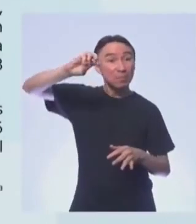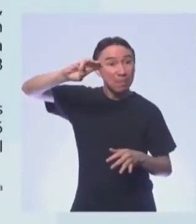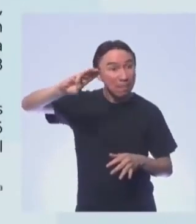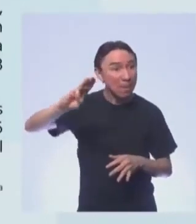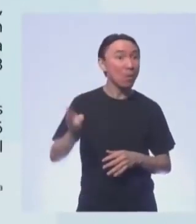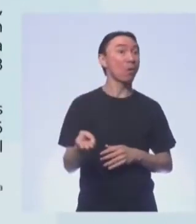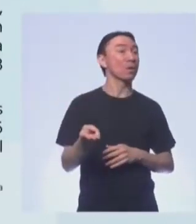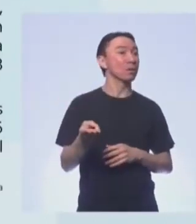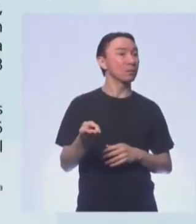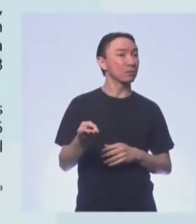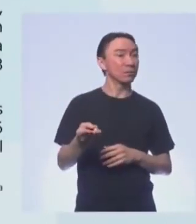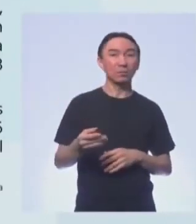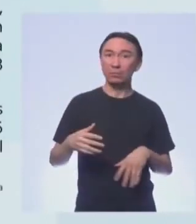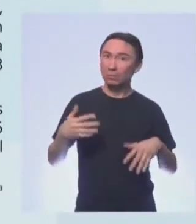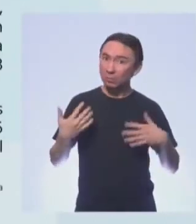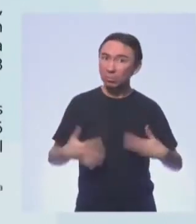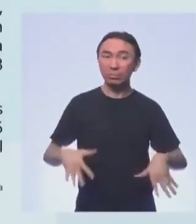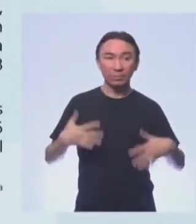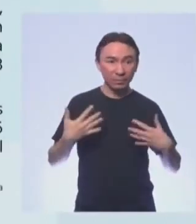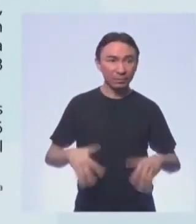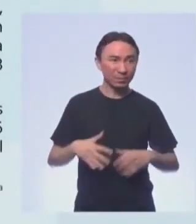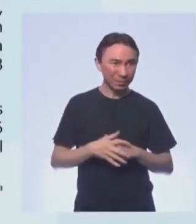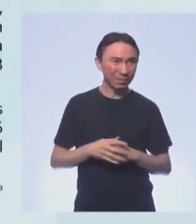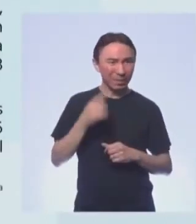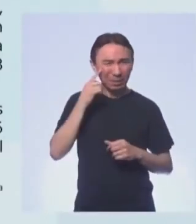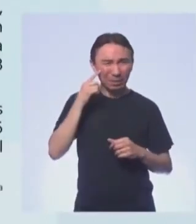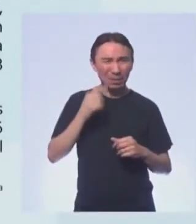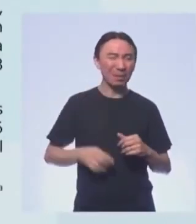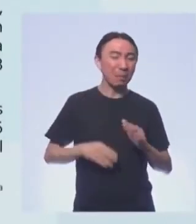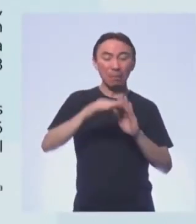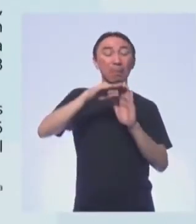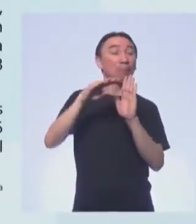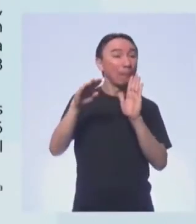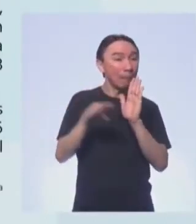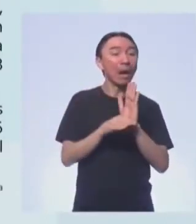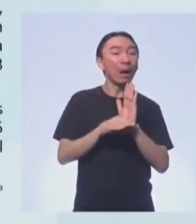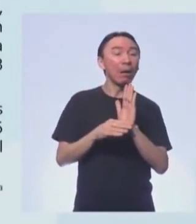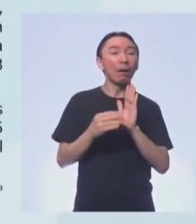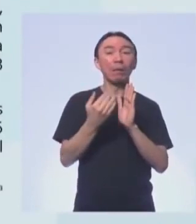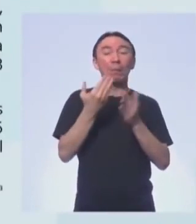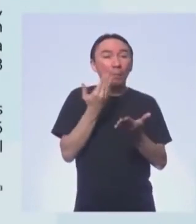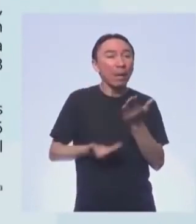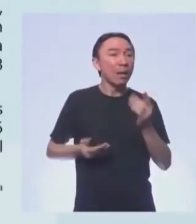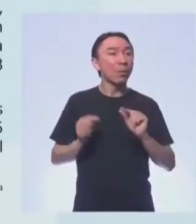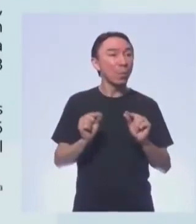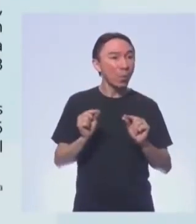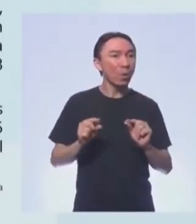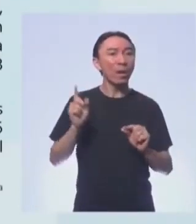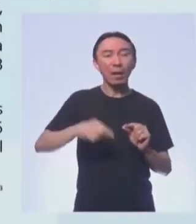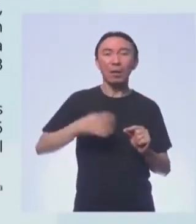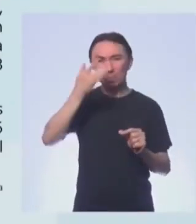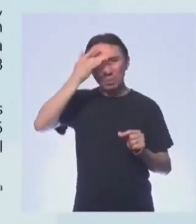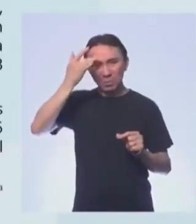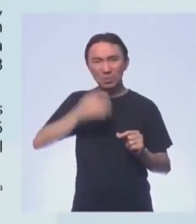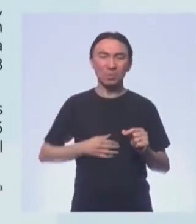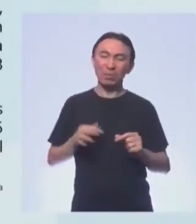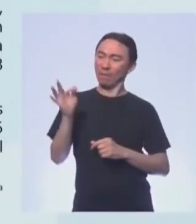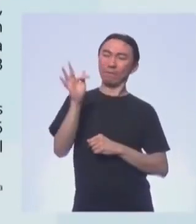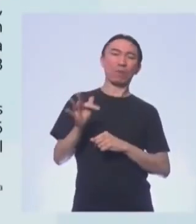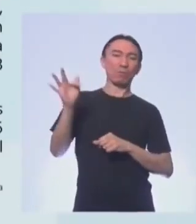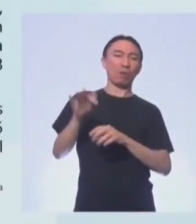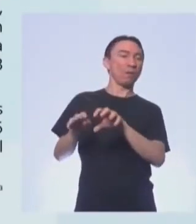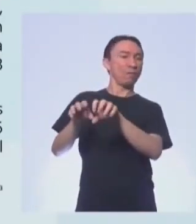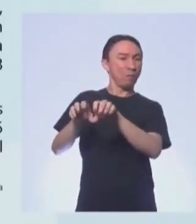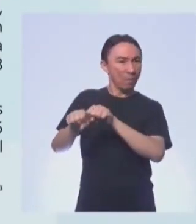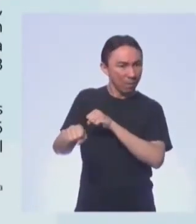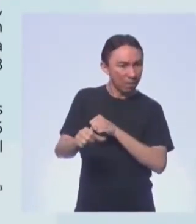brasileiros. As maiores quedas no percentual de leitores foram observadas entre as pessoas do ensino superior, passando de